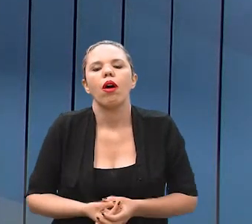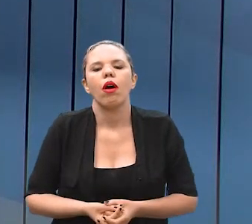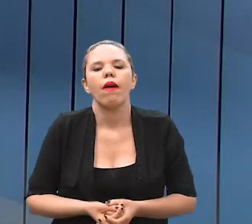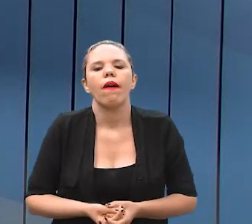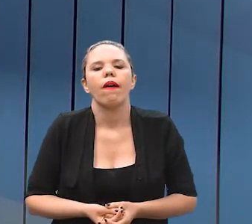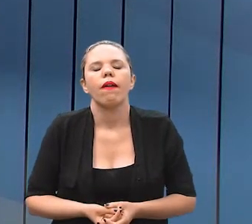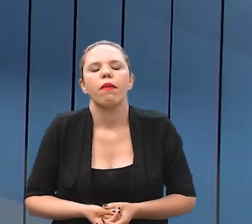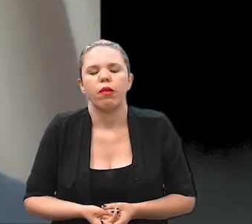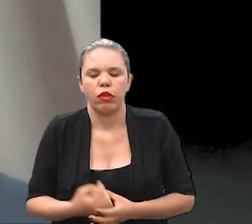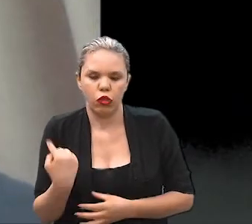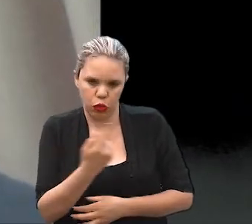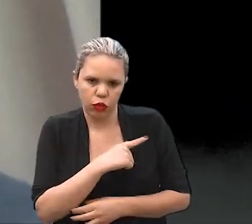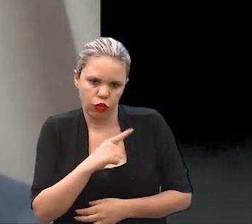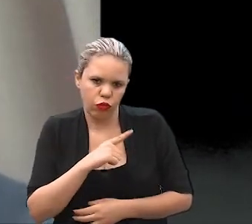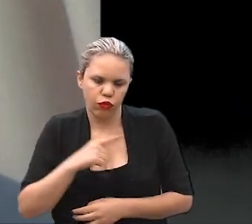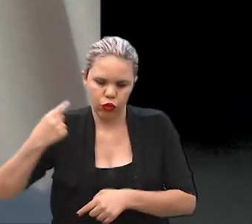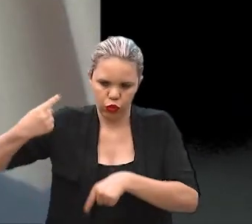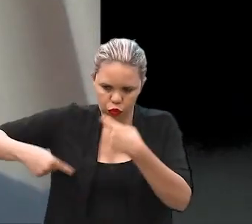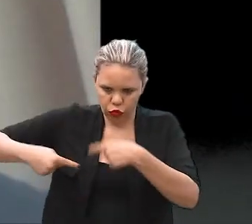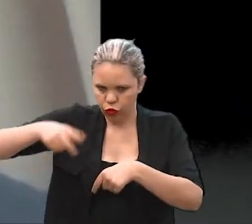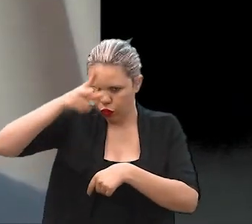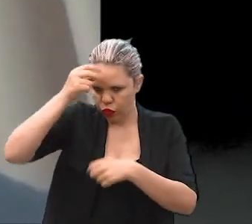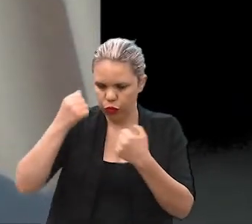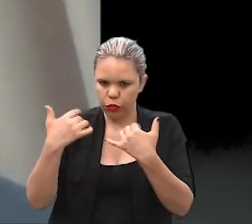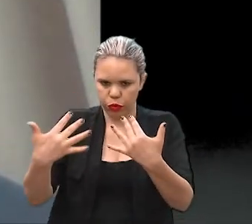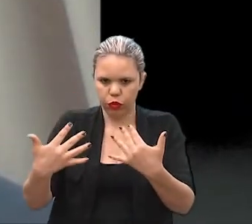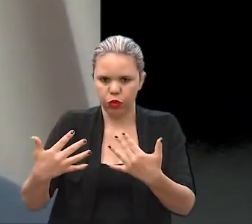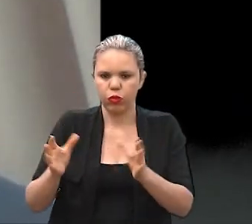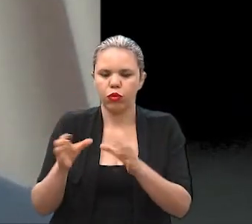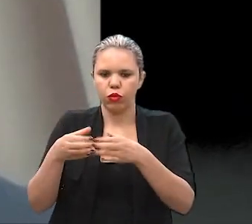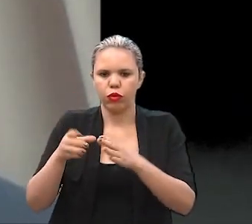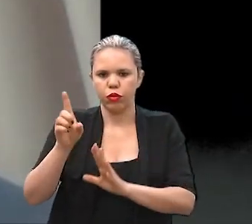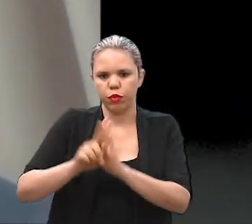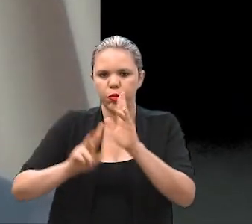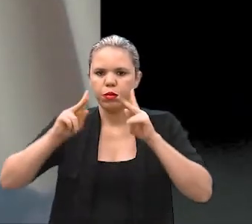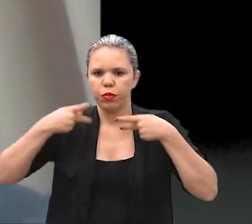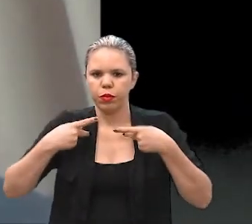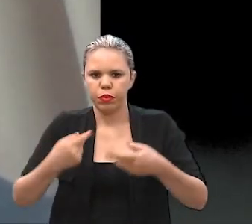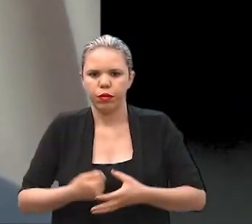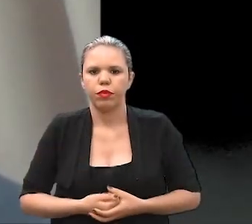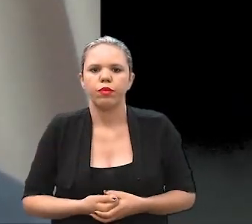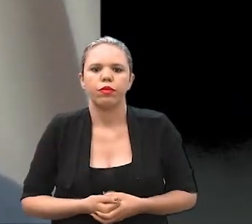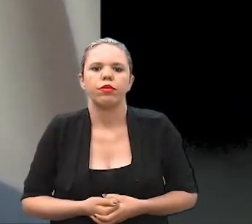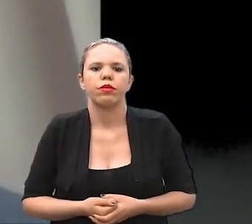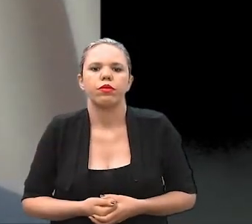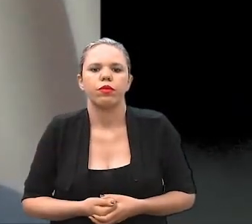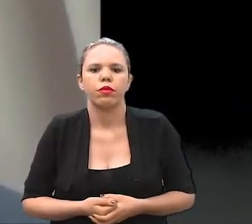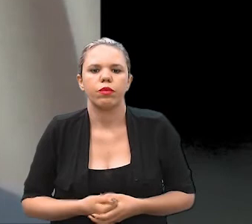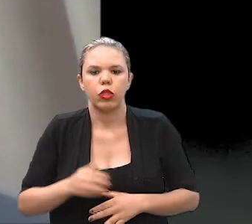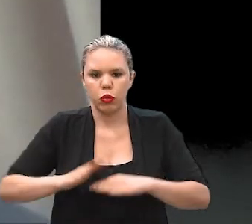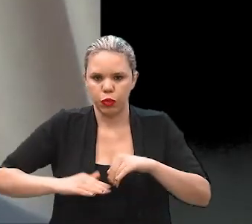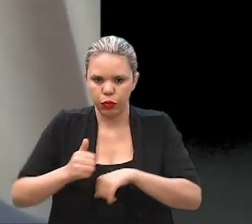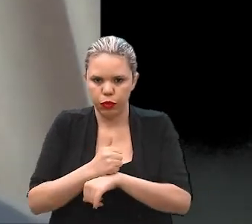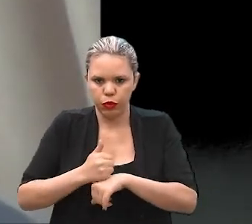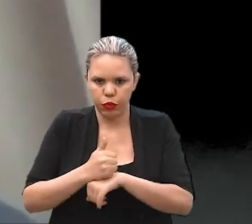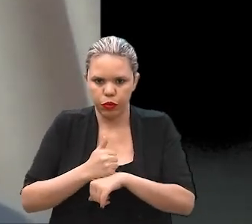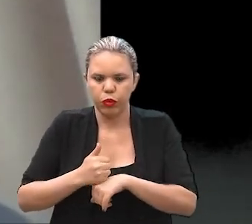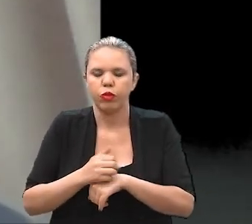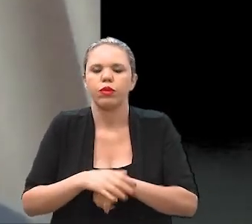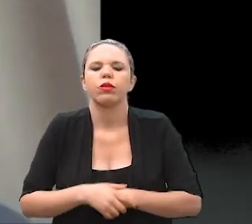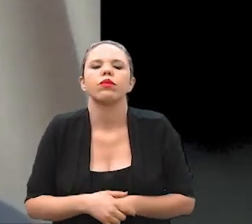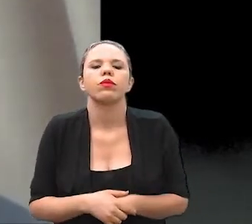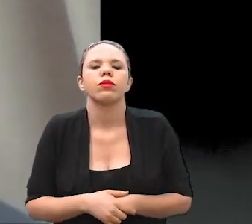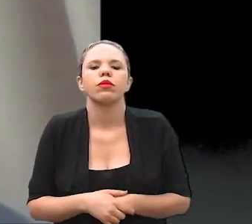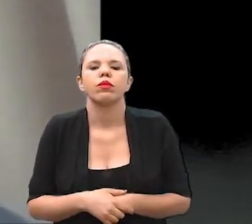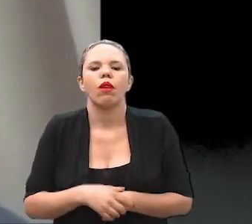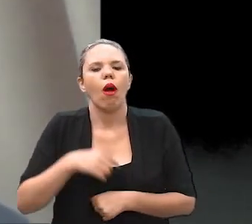Isso. Nós tivemos um debate público da Comissão de Direitos Humanos com os profissionais,